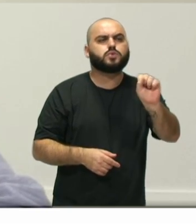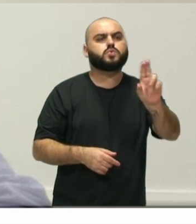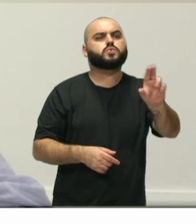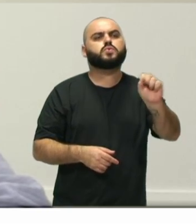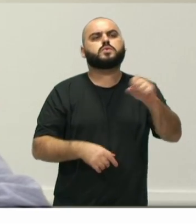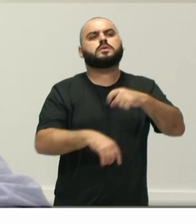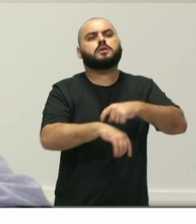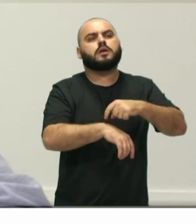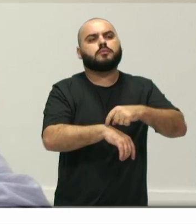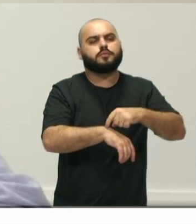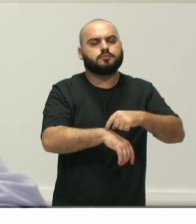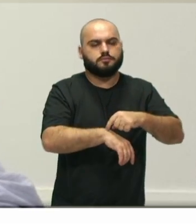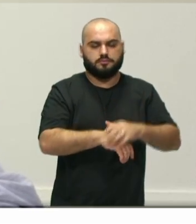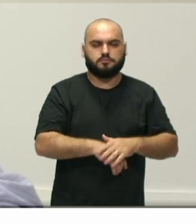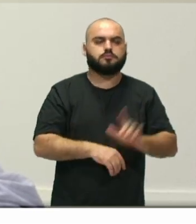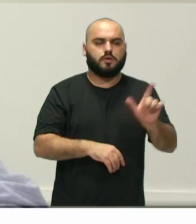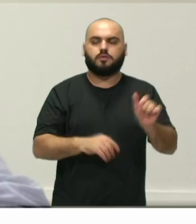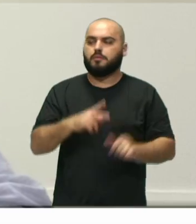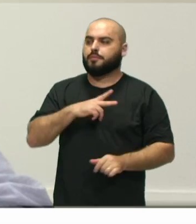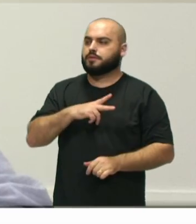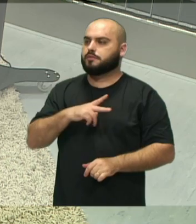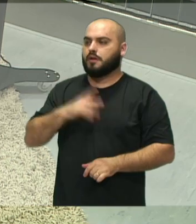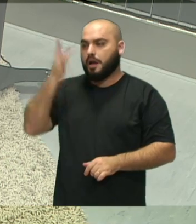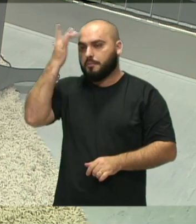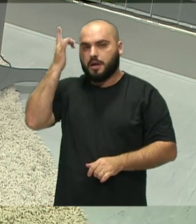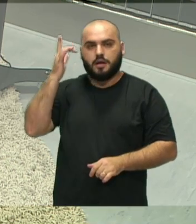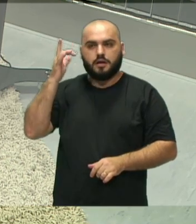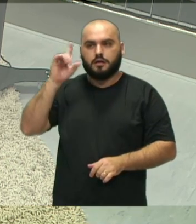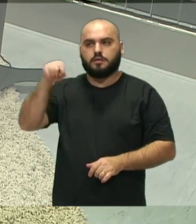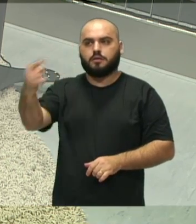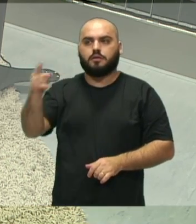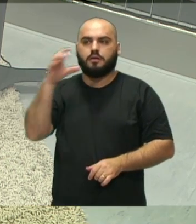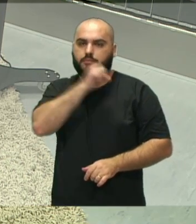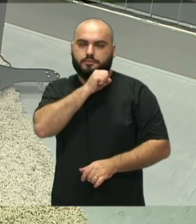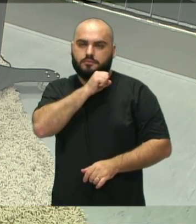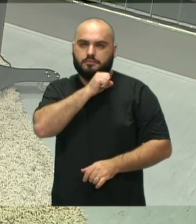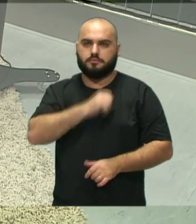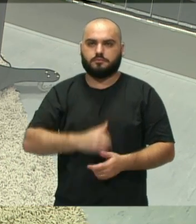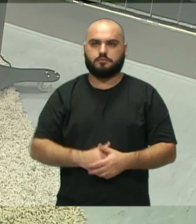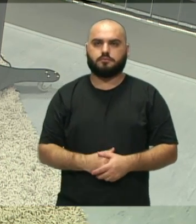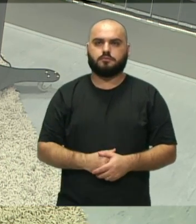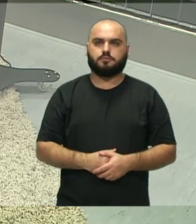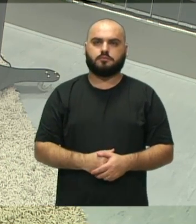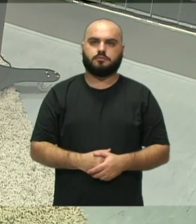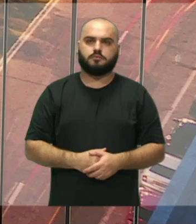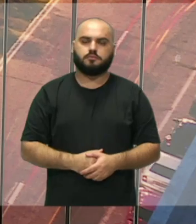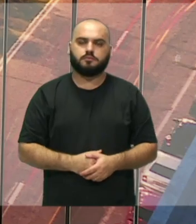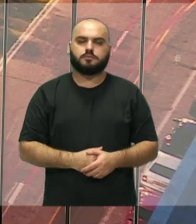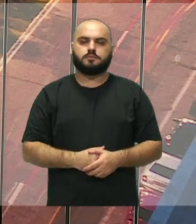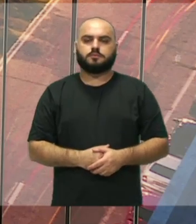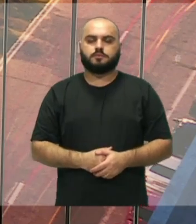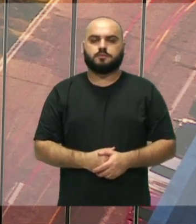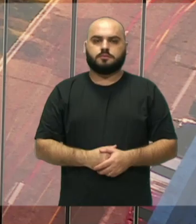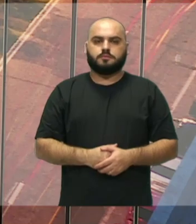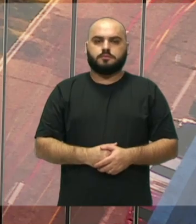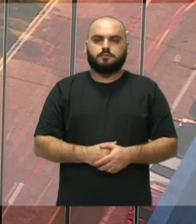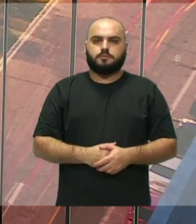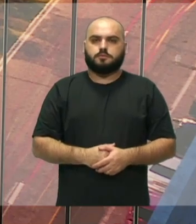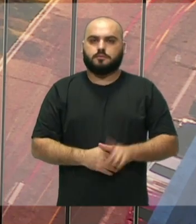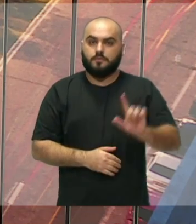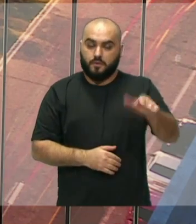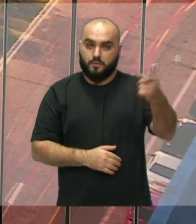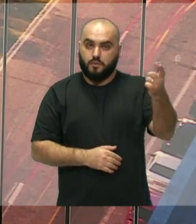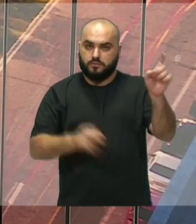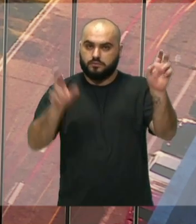quanto tempo? É tanto, e no particular é para amanhã, depois de amanhã. Vereador, um outro assunto